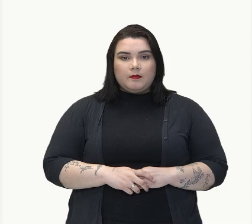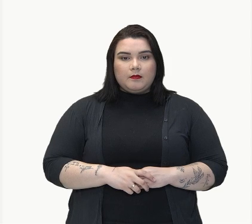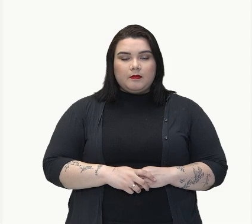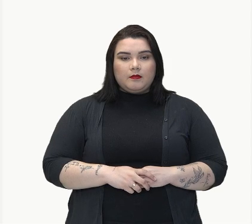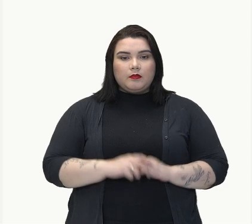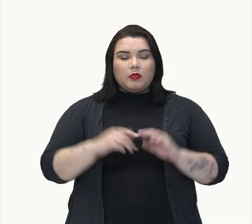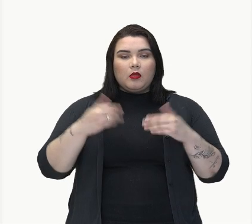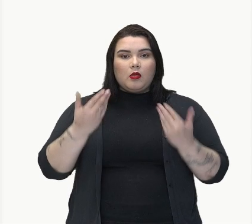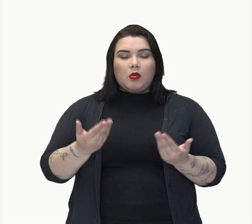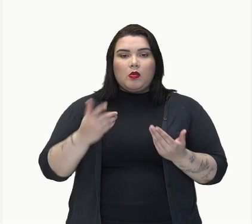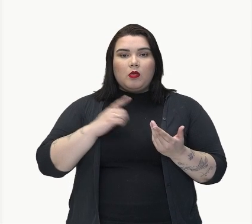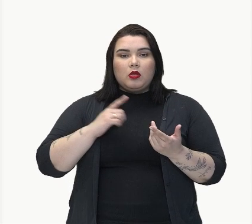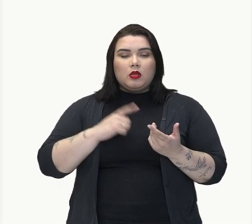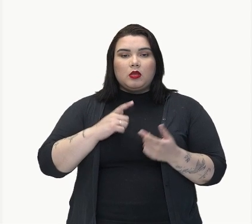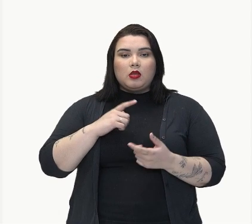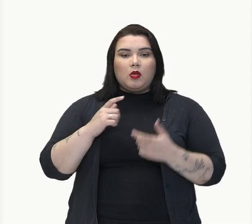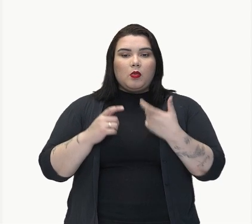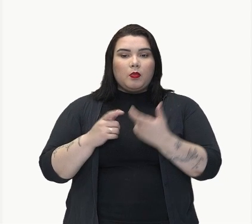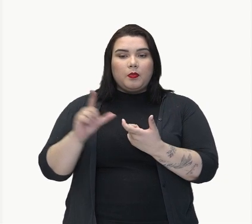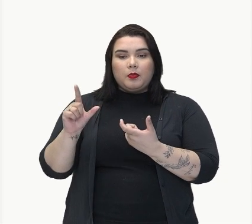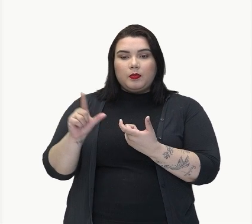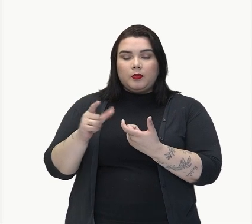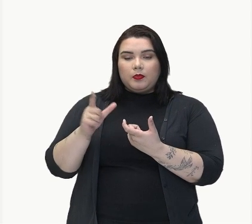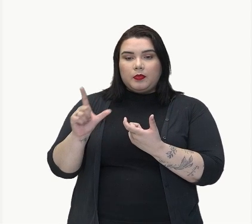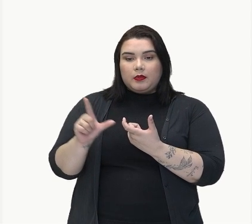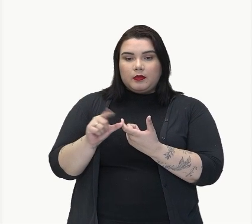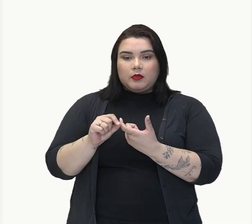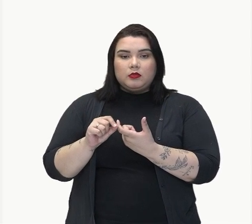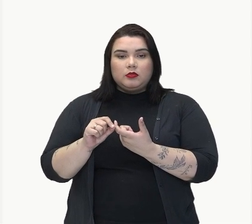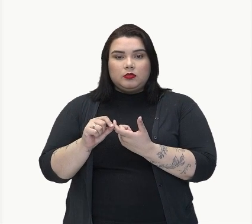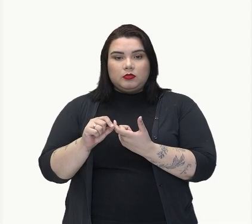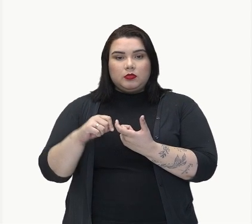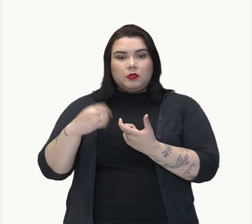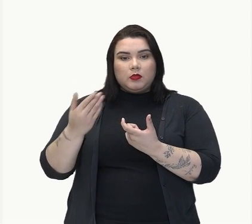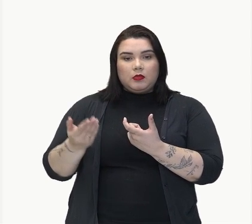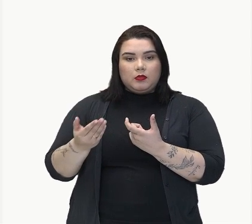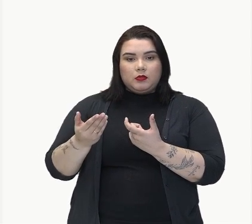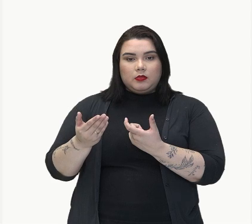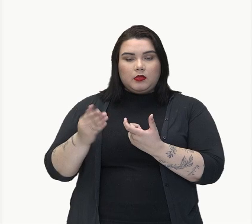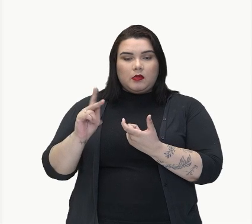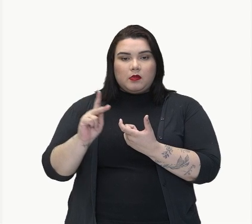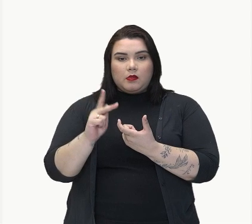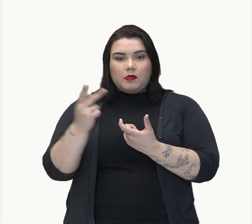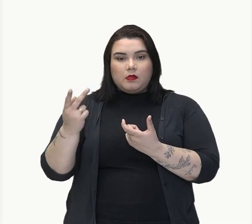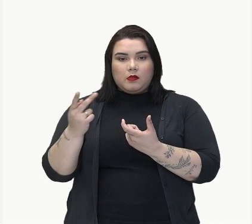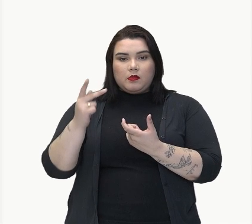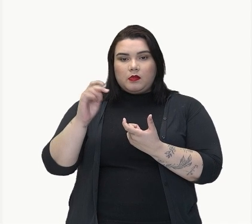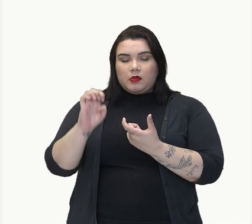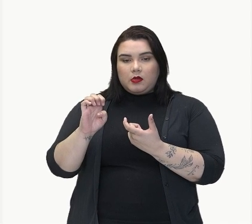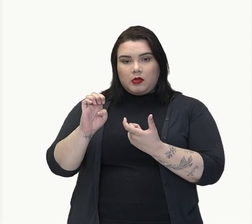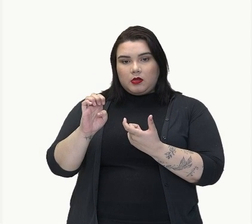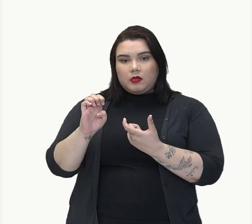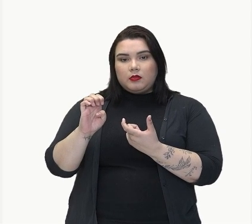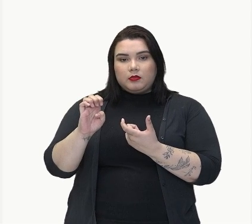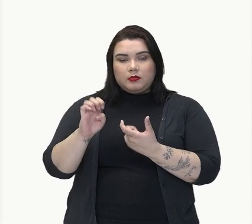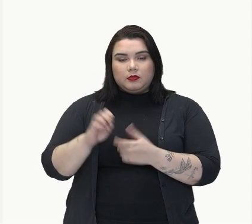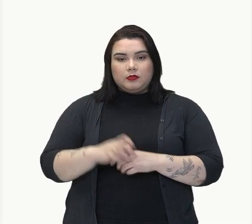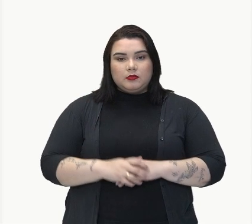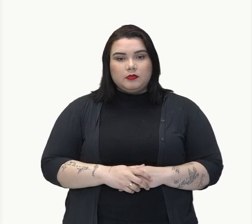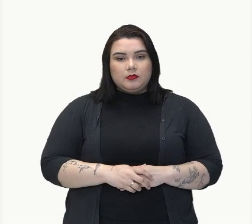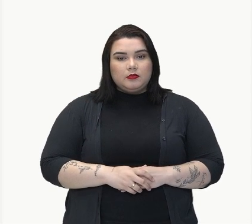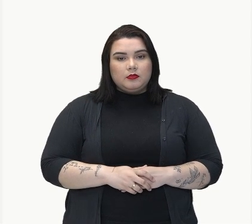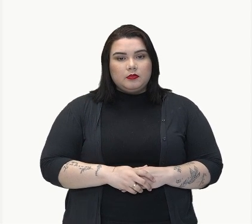o prefixo para 6 carbono? Hexa. Olha aqui a dupla ligação, hein? Aí vai